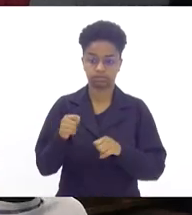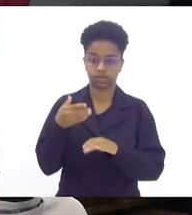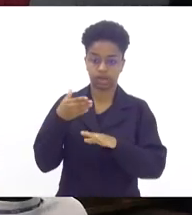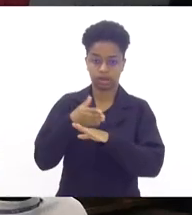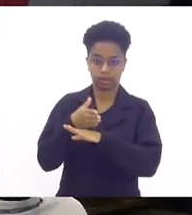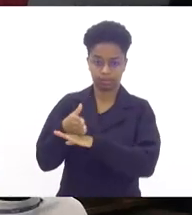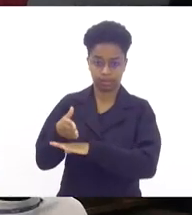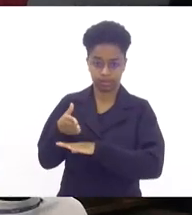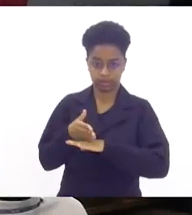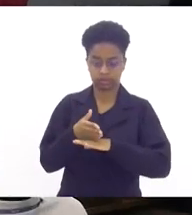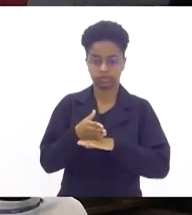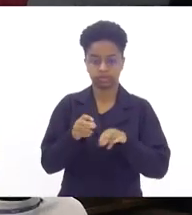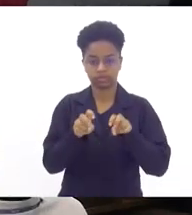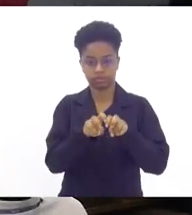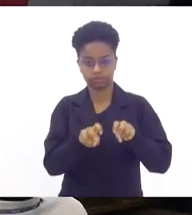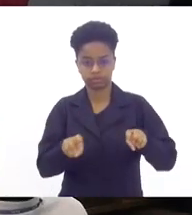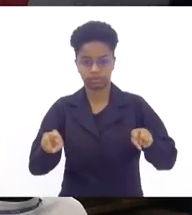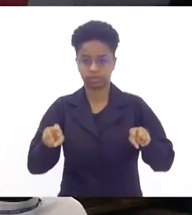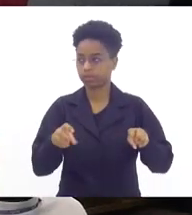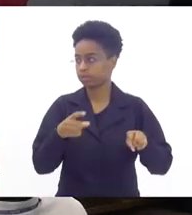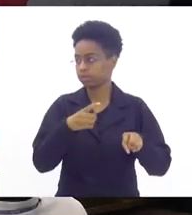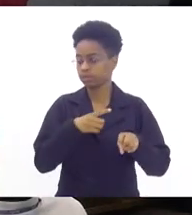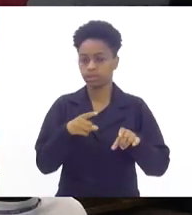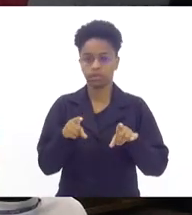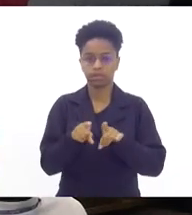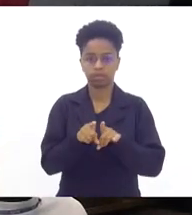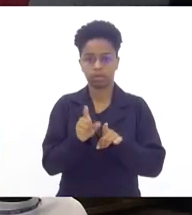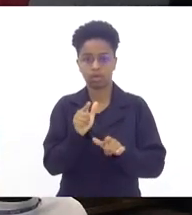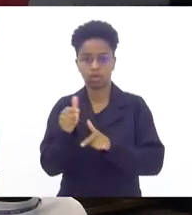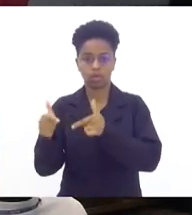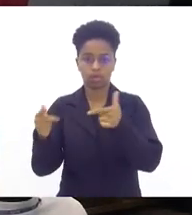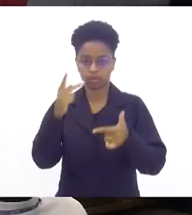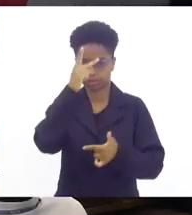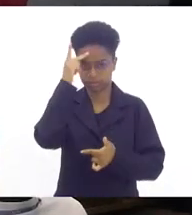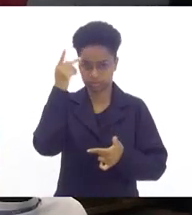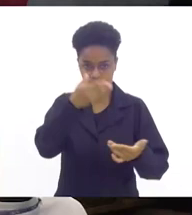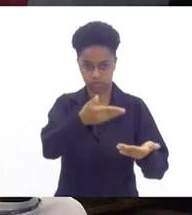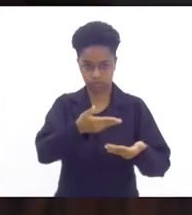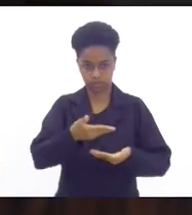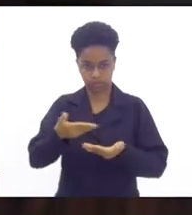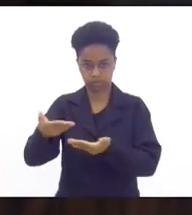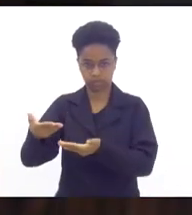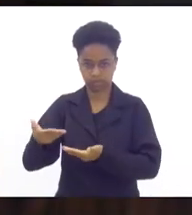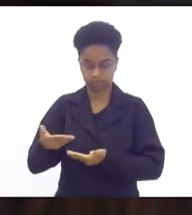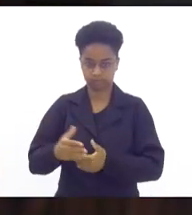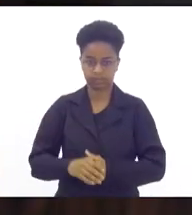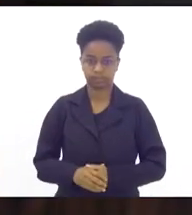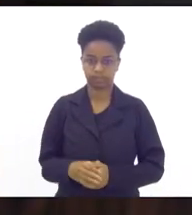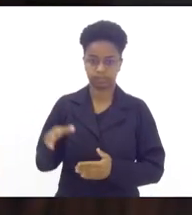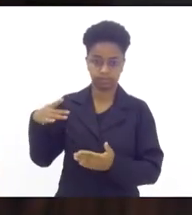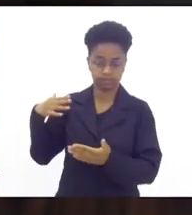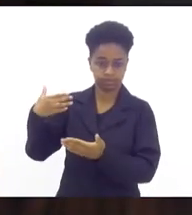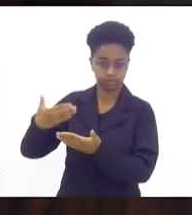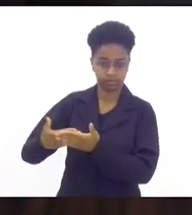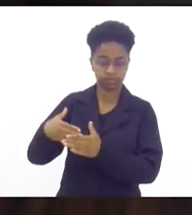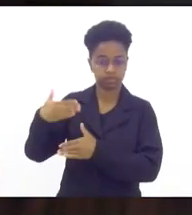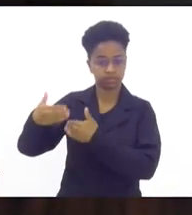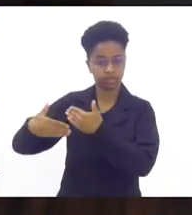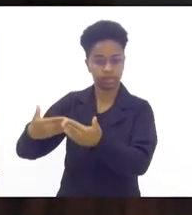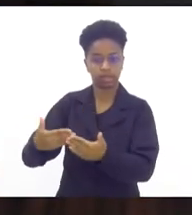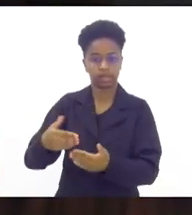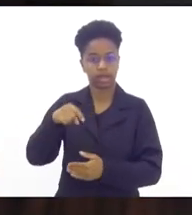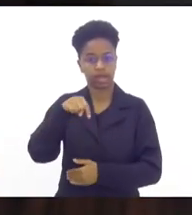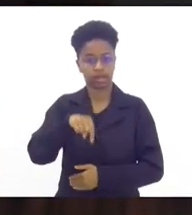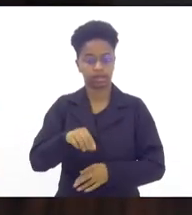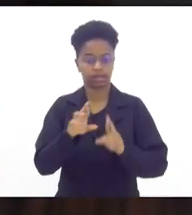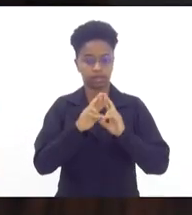da mesma temos outras pessoas convidados que no decorrer dessa